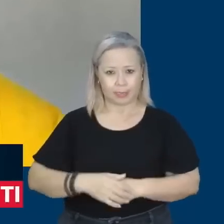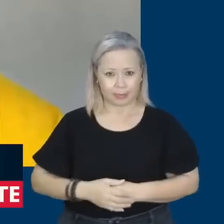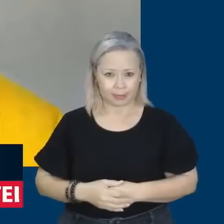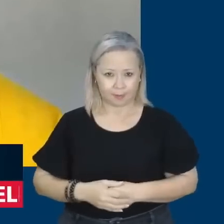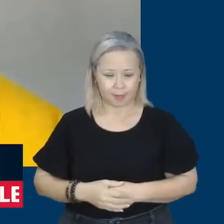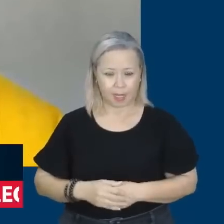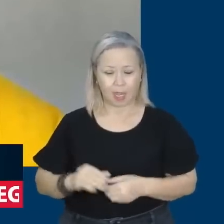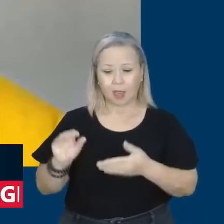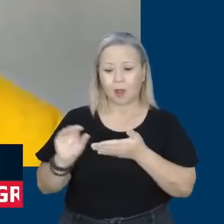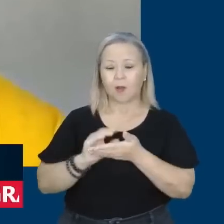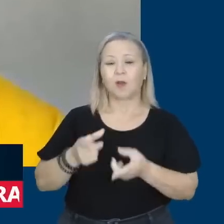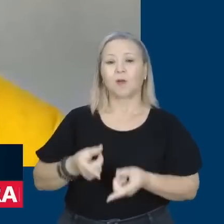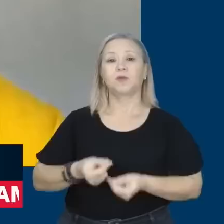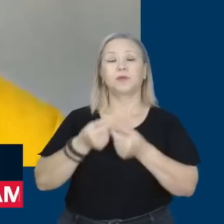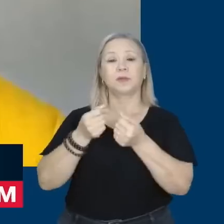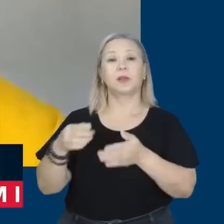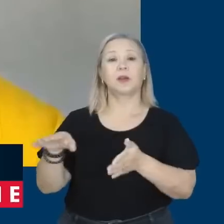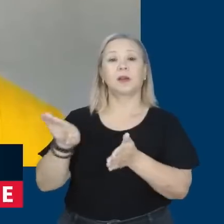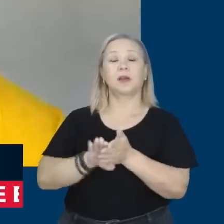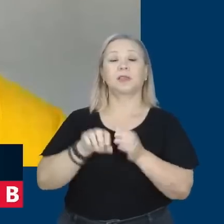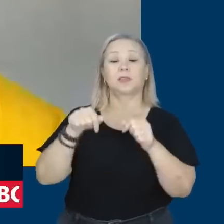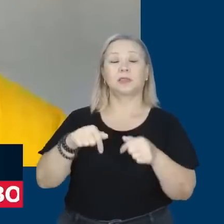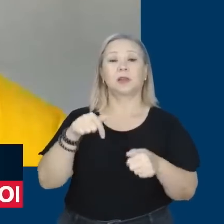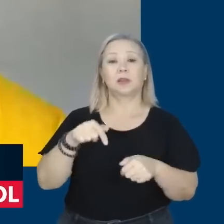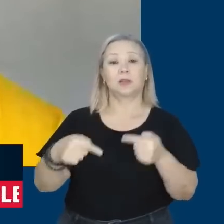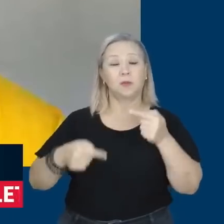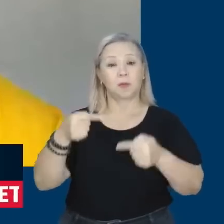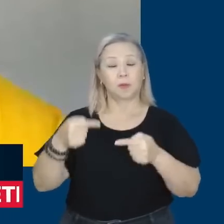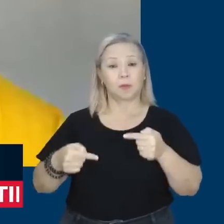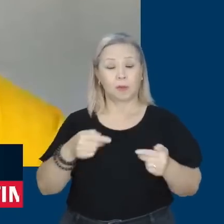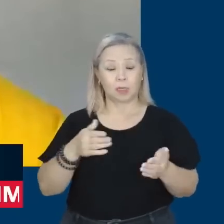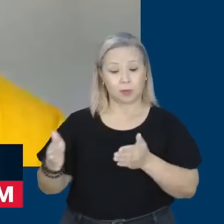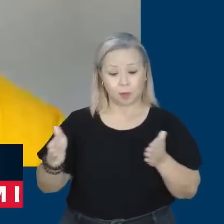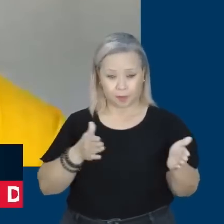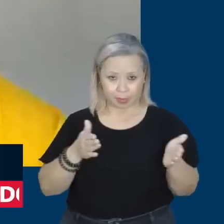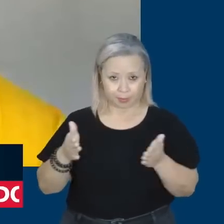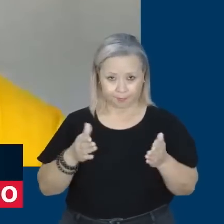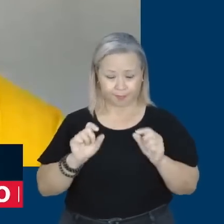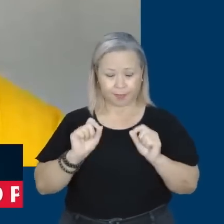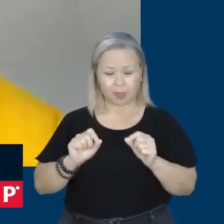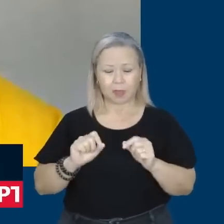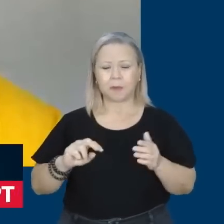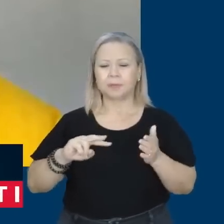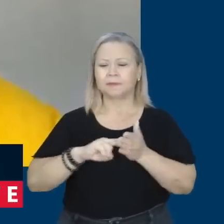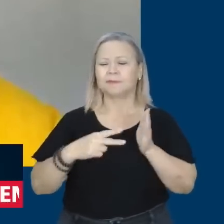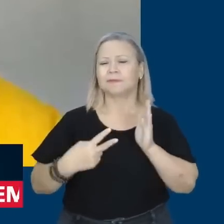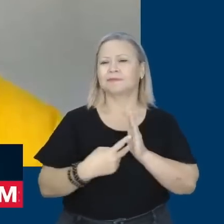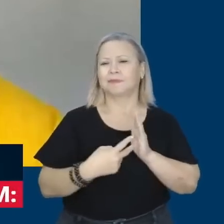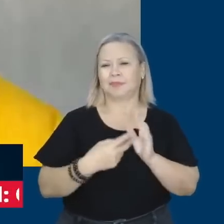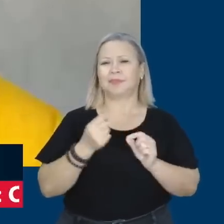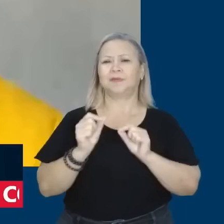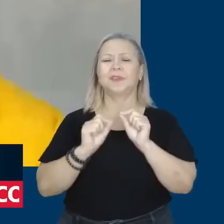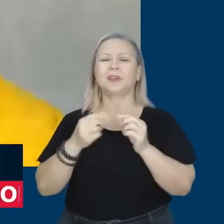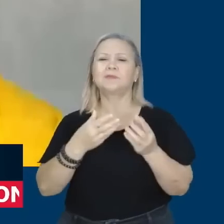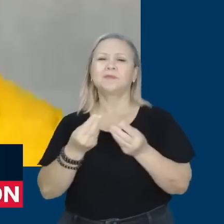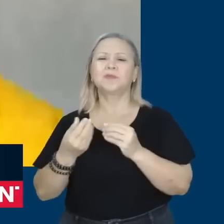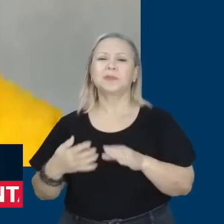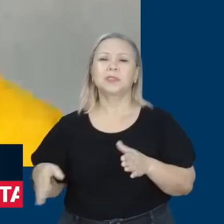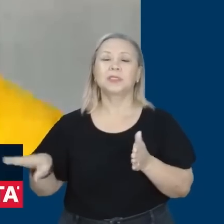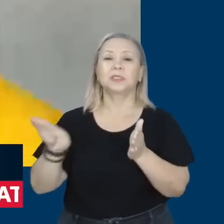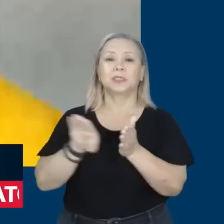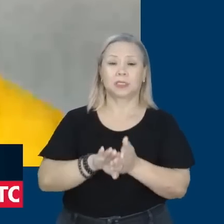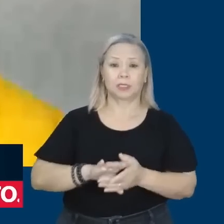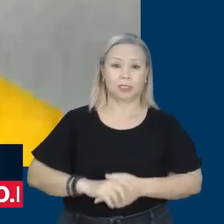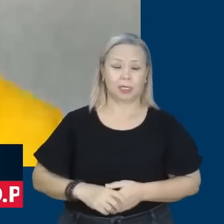com recurso financeiro para chegar até esse momento. Então, isso também é muito significativo para a gente poder chegar